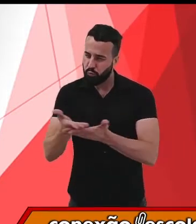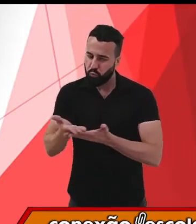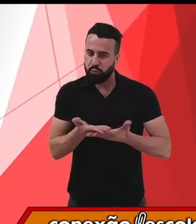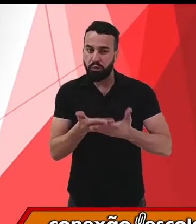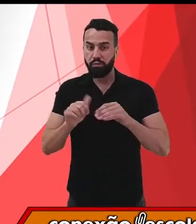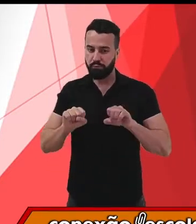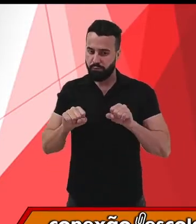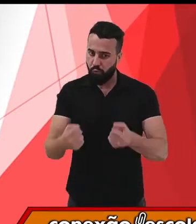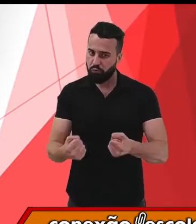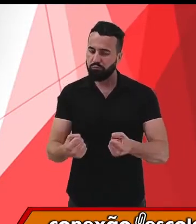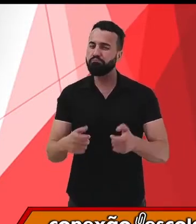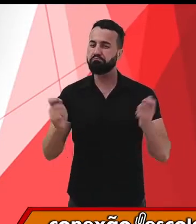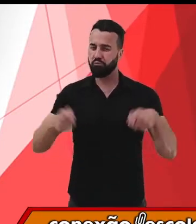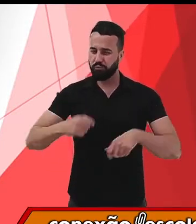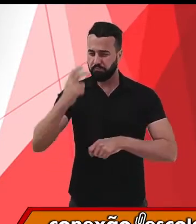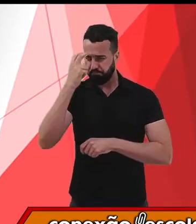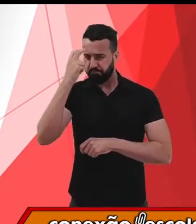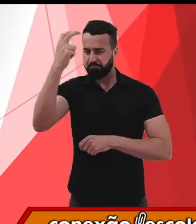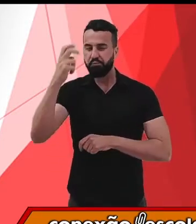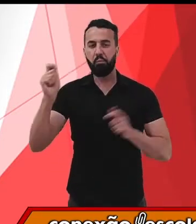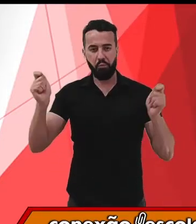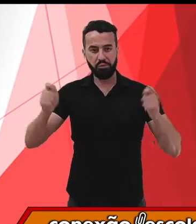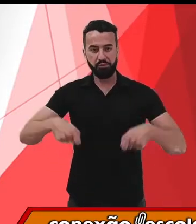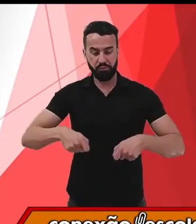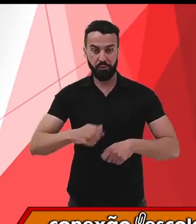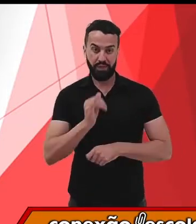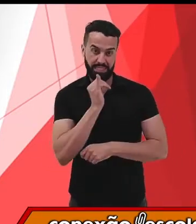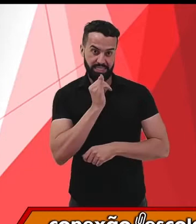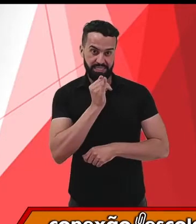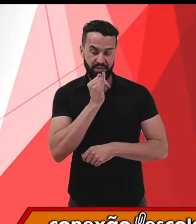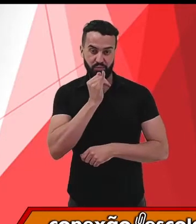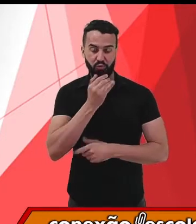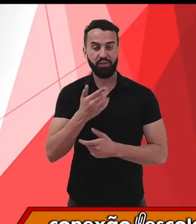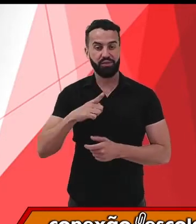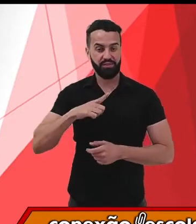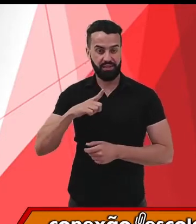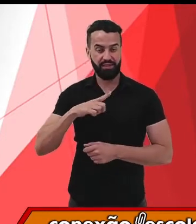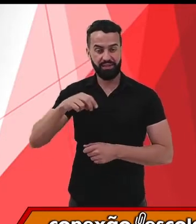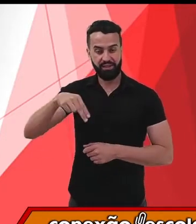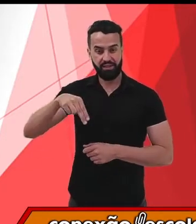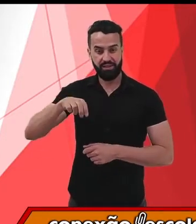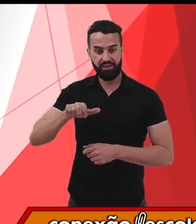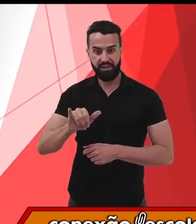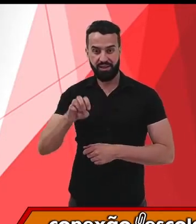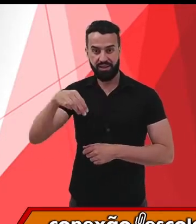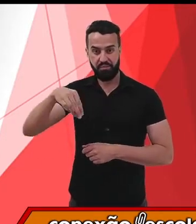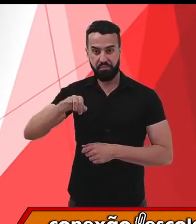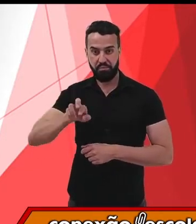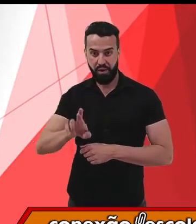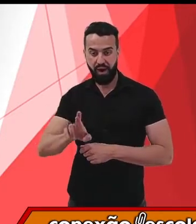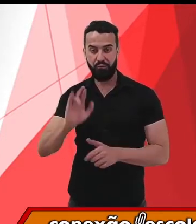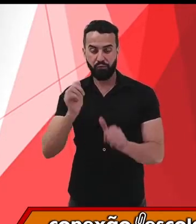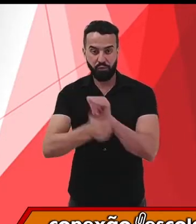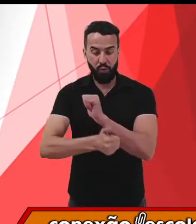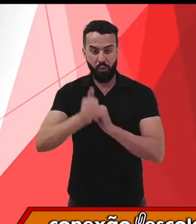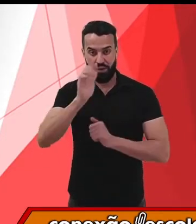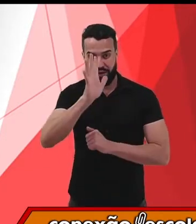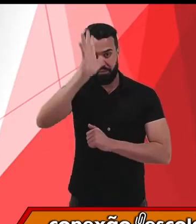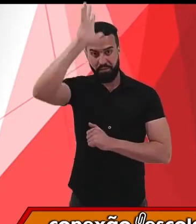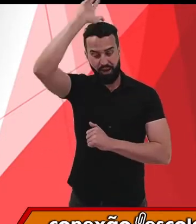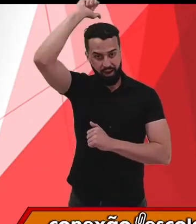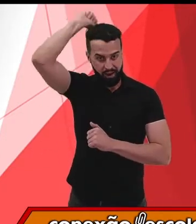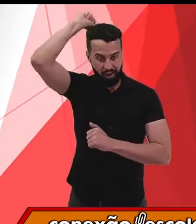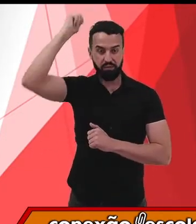habilidade, né? A gente pode exemplificar o Neymar. É um grande jogador de futebol, ele desde criança sabe disso, mas se ele